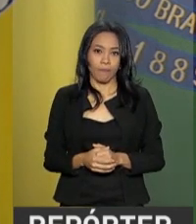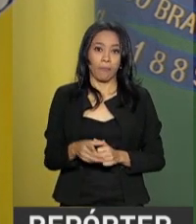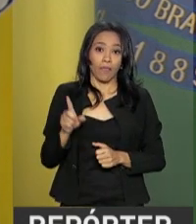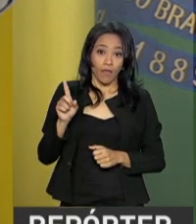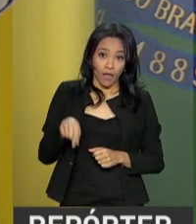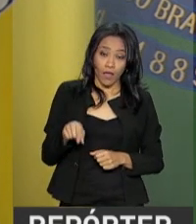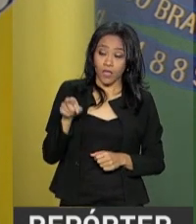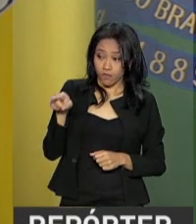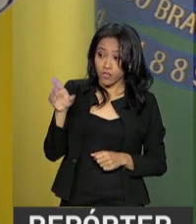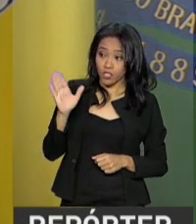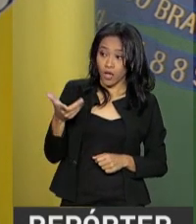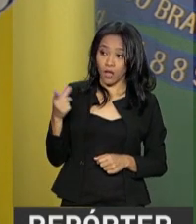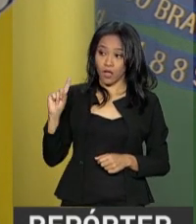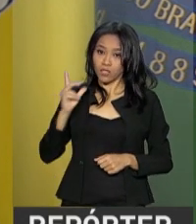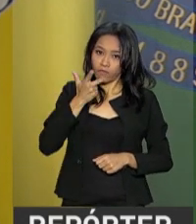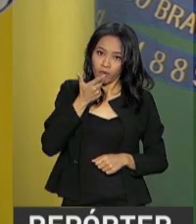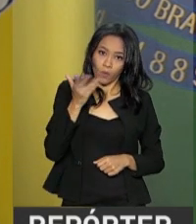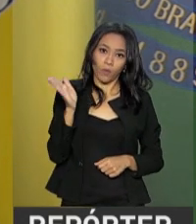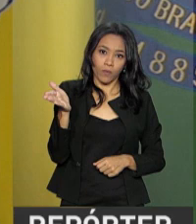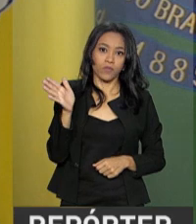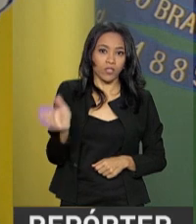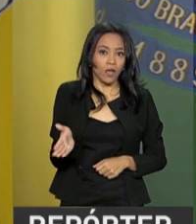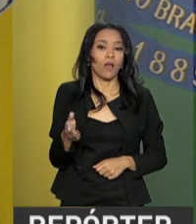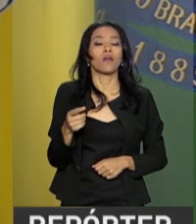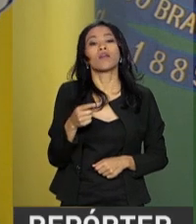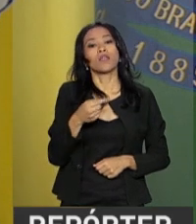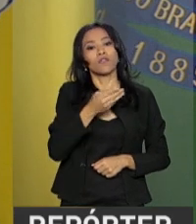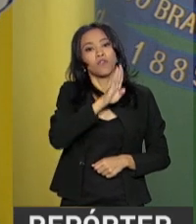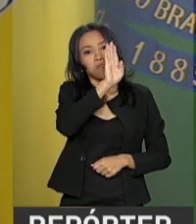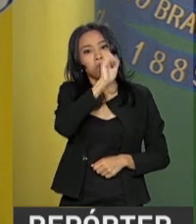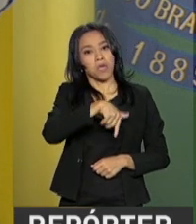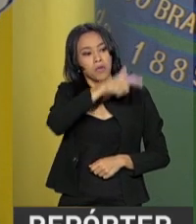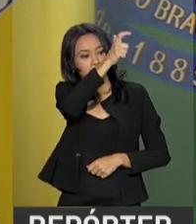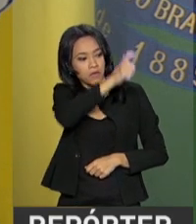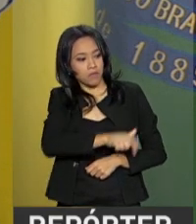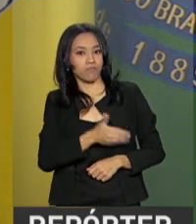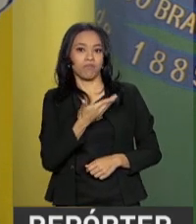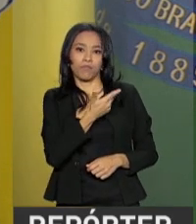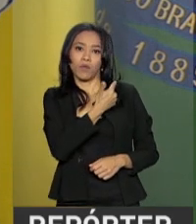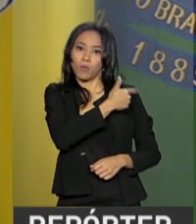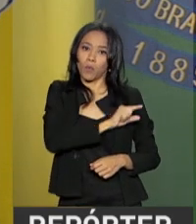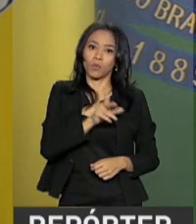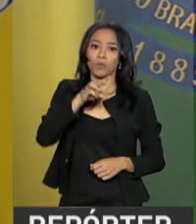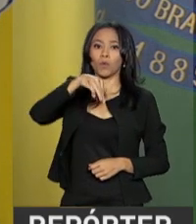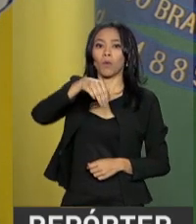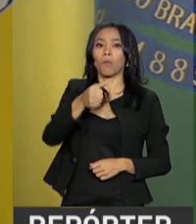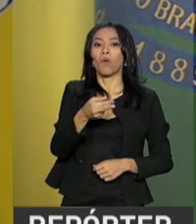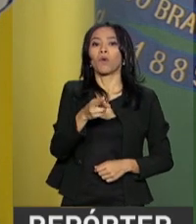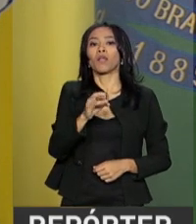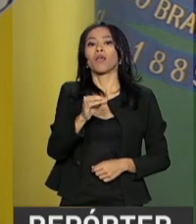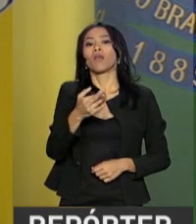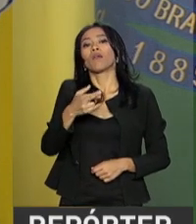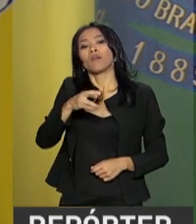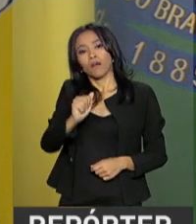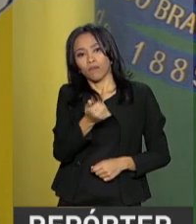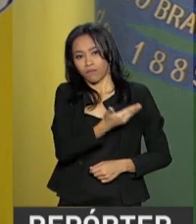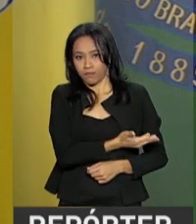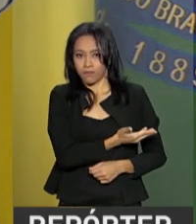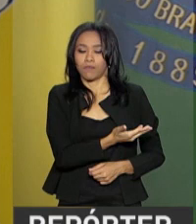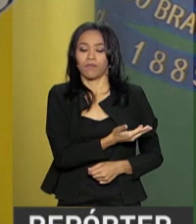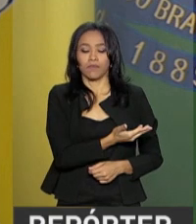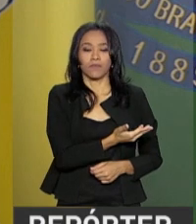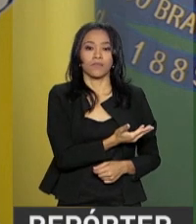como bem você disse exercida magistralmente pelo moreira franco que levou adiante uma